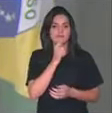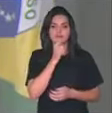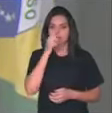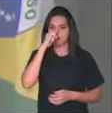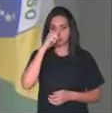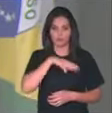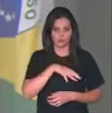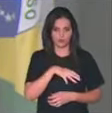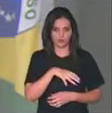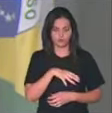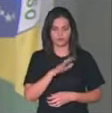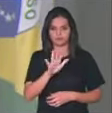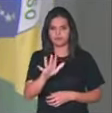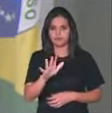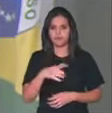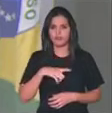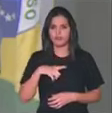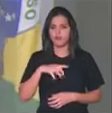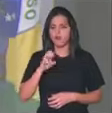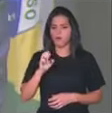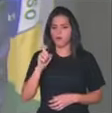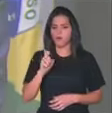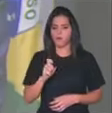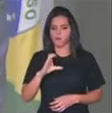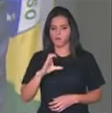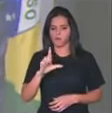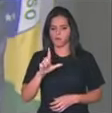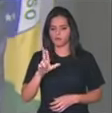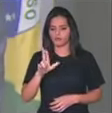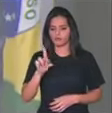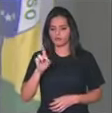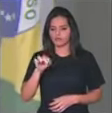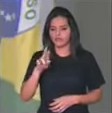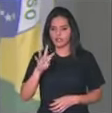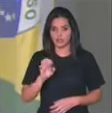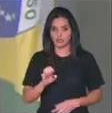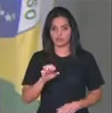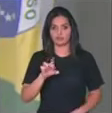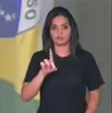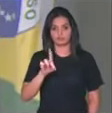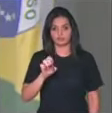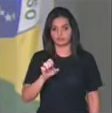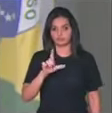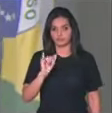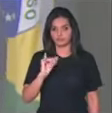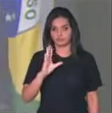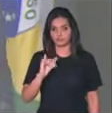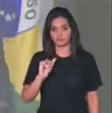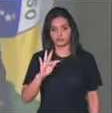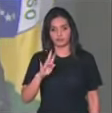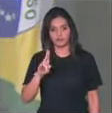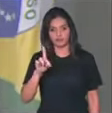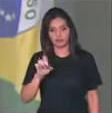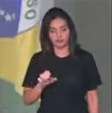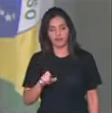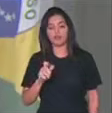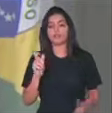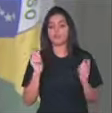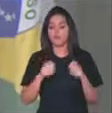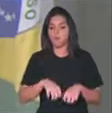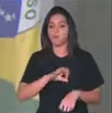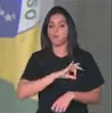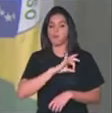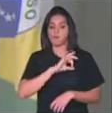então não tem essa de excludente de ilicitude é possível uma polícia melhor índice de segurança muito